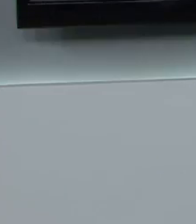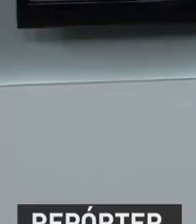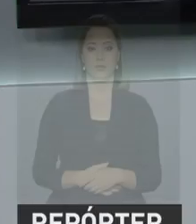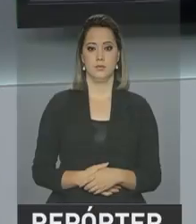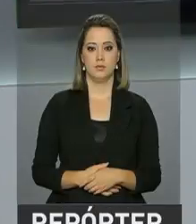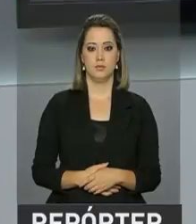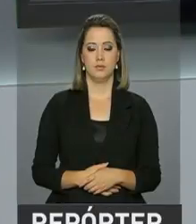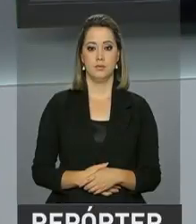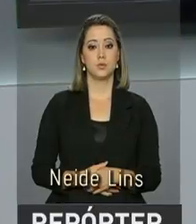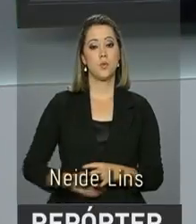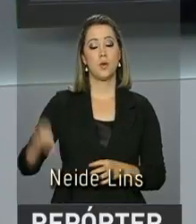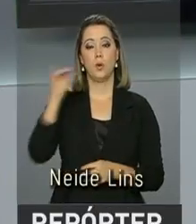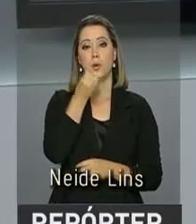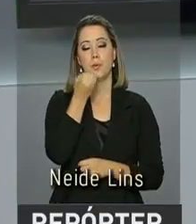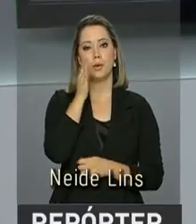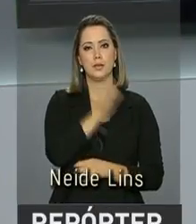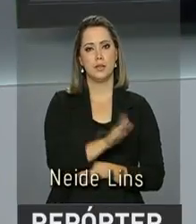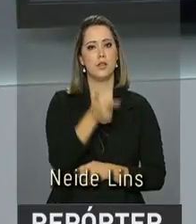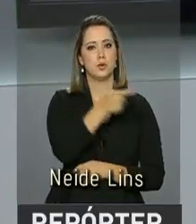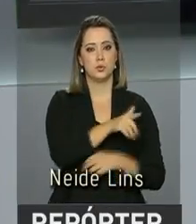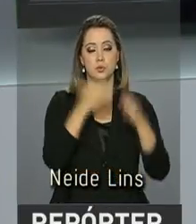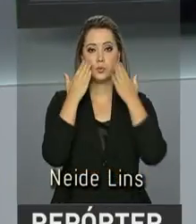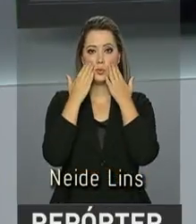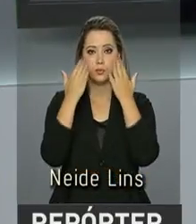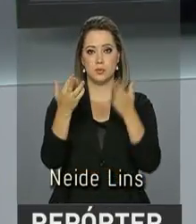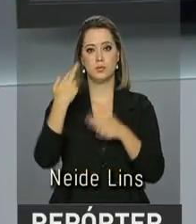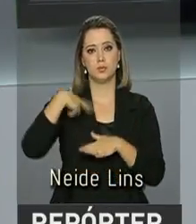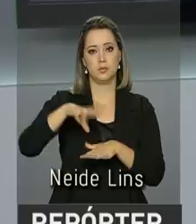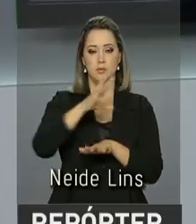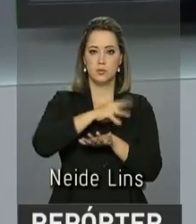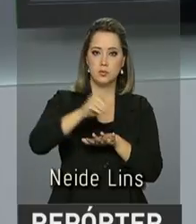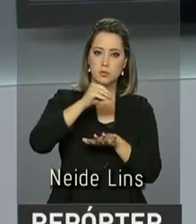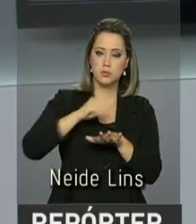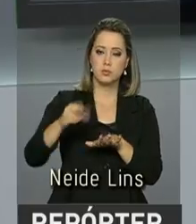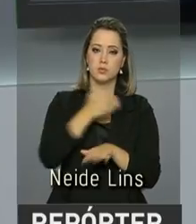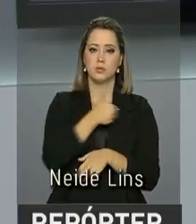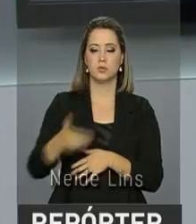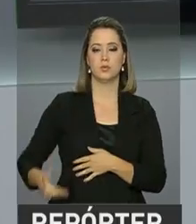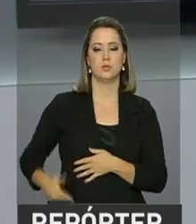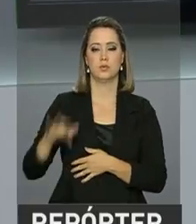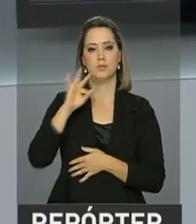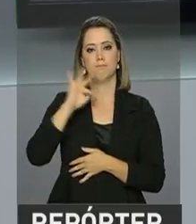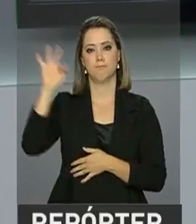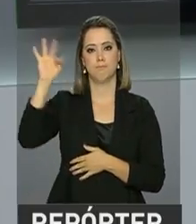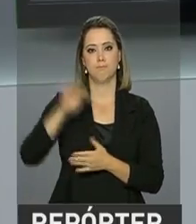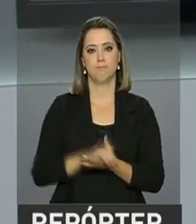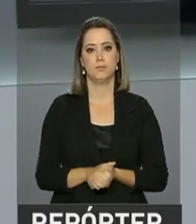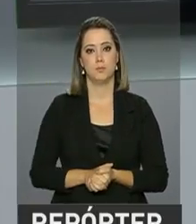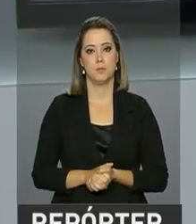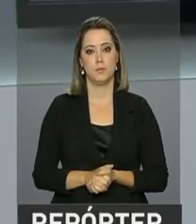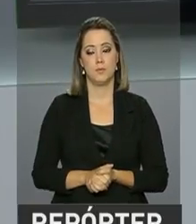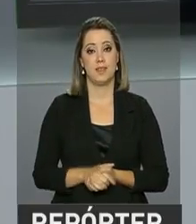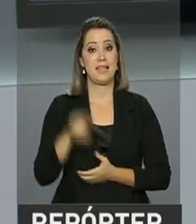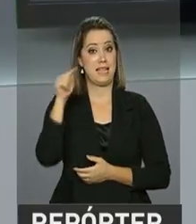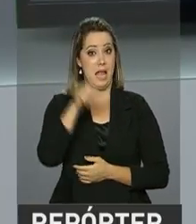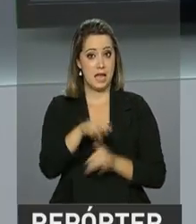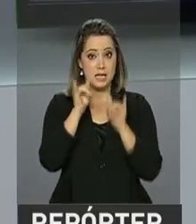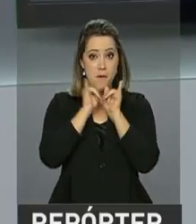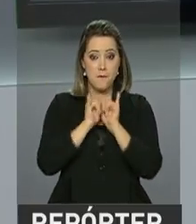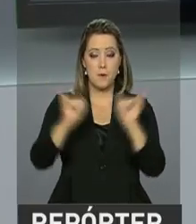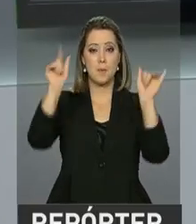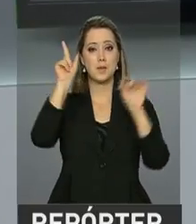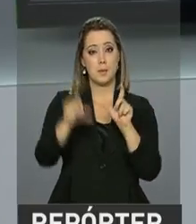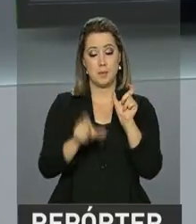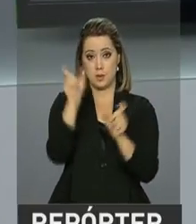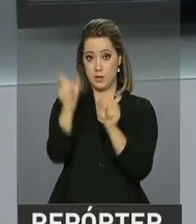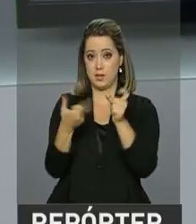Olá boa tarde estamos de volta com mais uma edição do repórter NBR e as notícias do governo federal e essa notícia é para